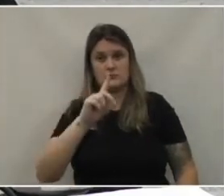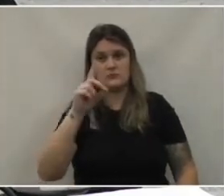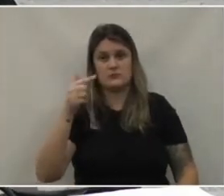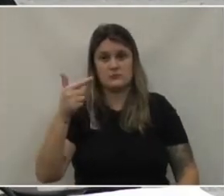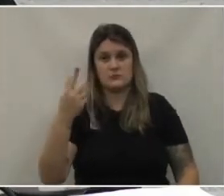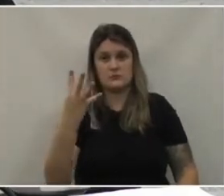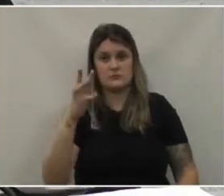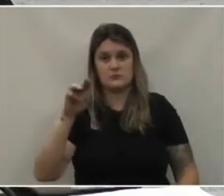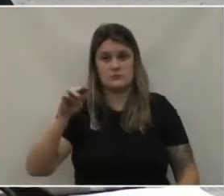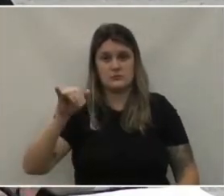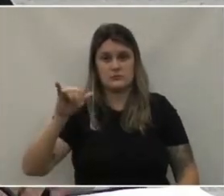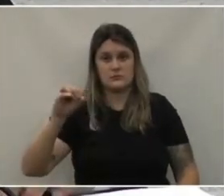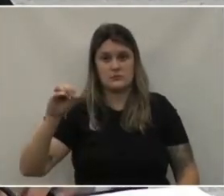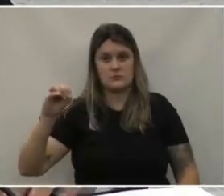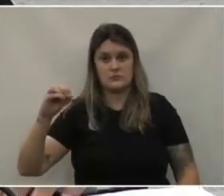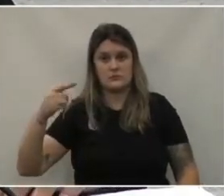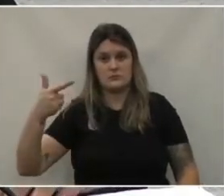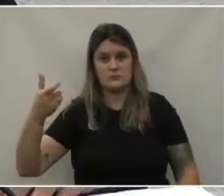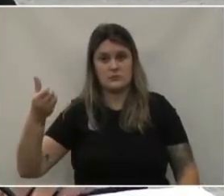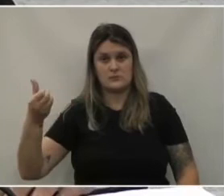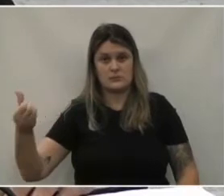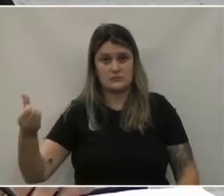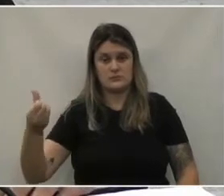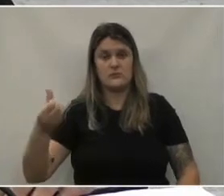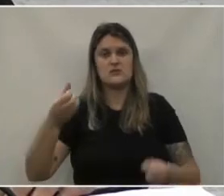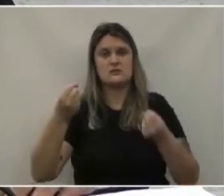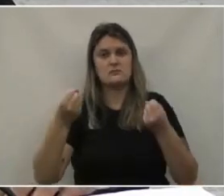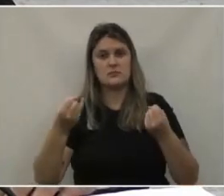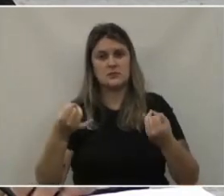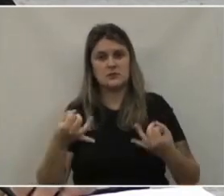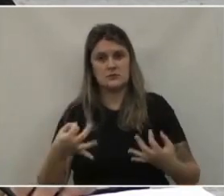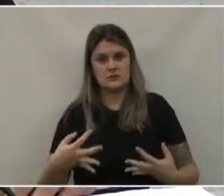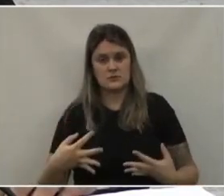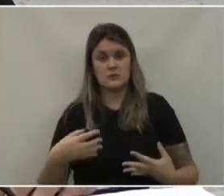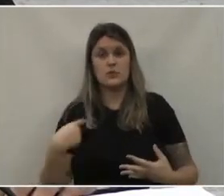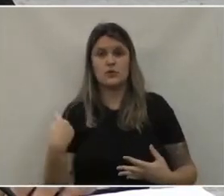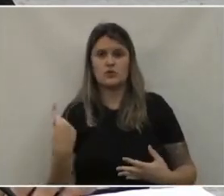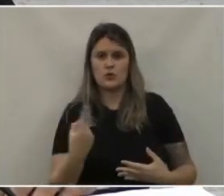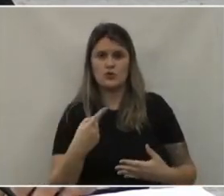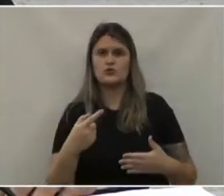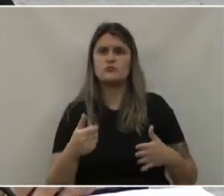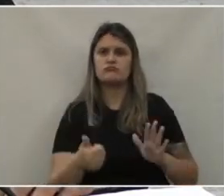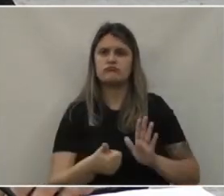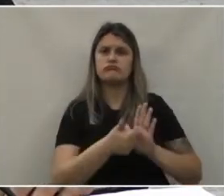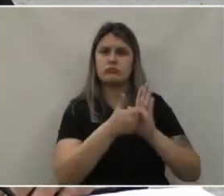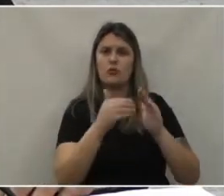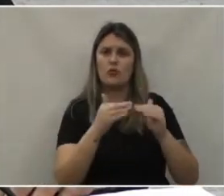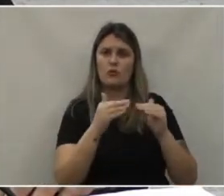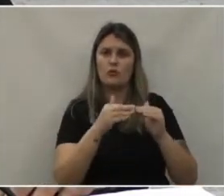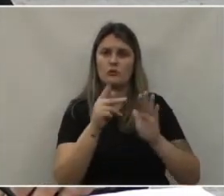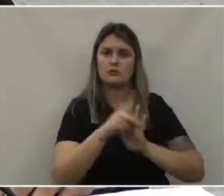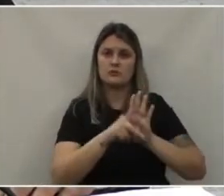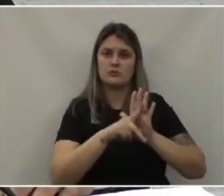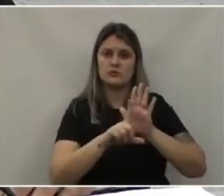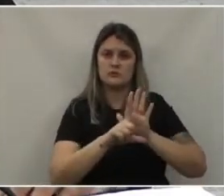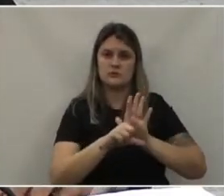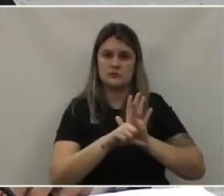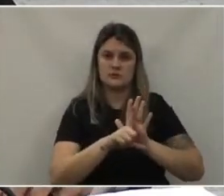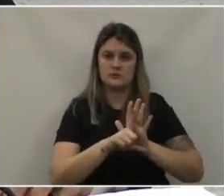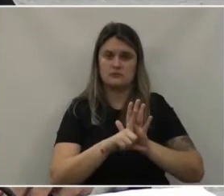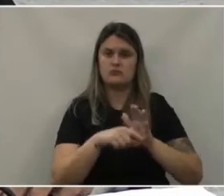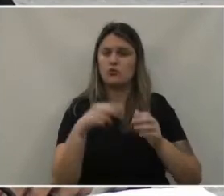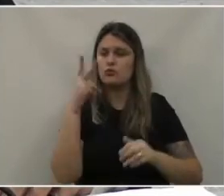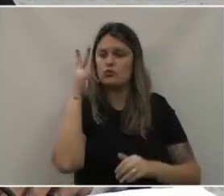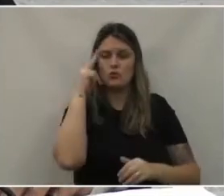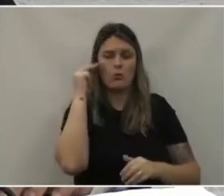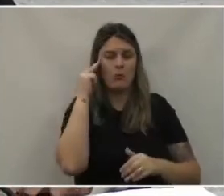24 de maio de 2016. Fundamentação. Somos de parecer favorável ao projeto em questão,